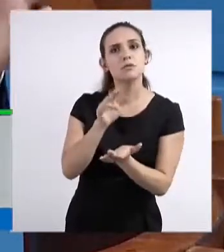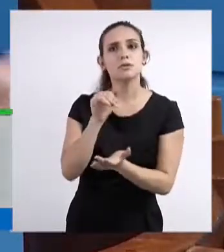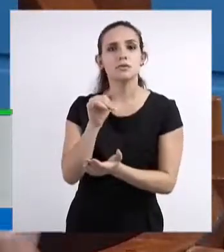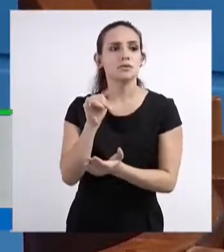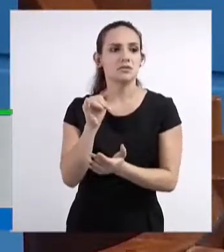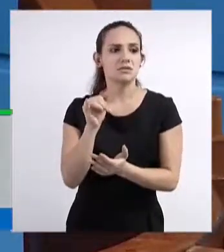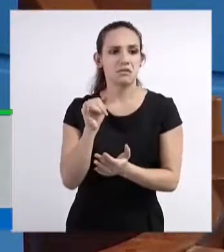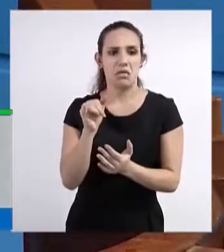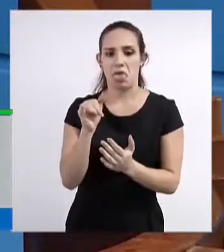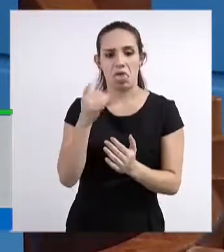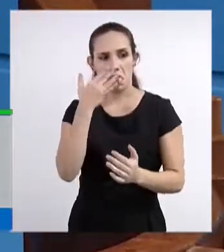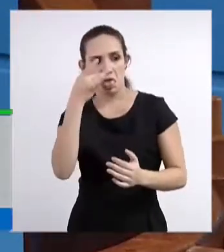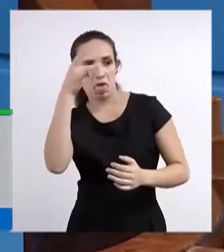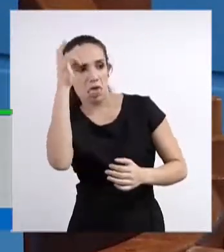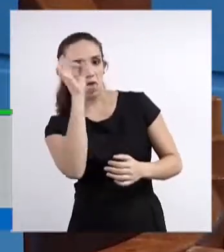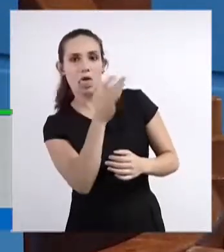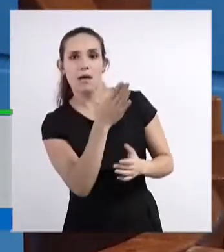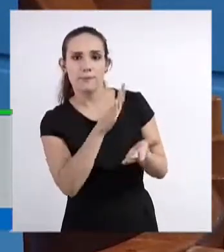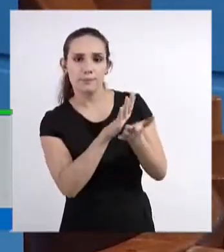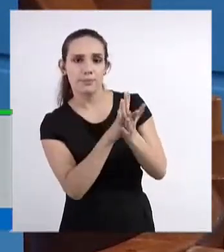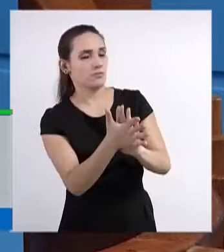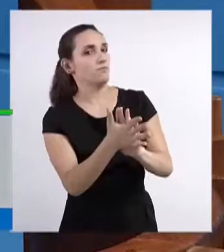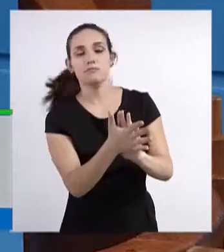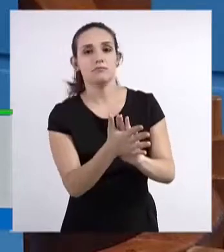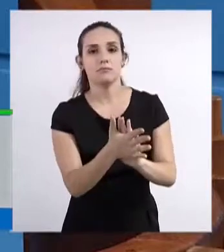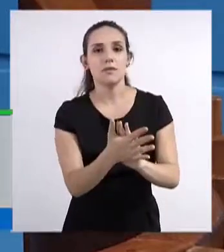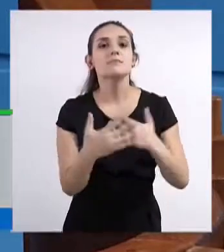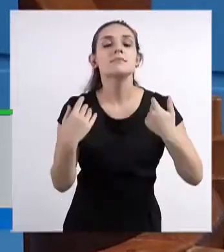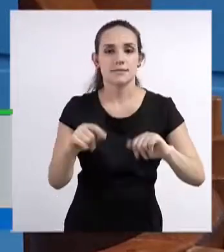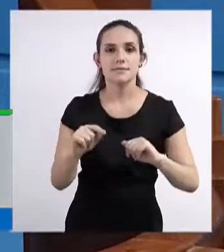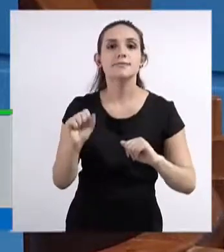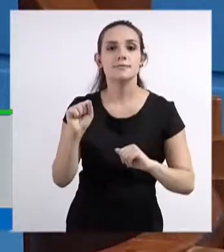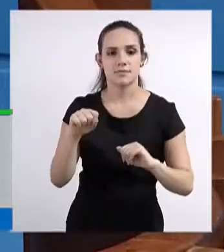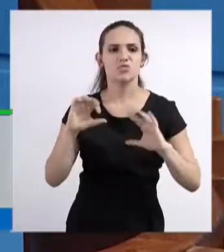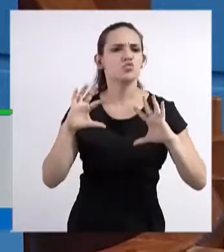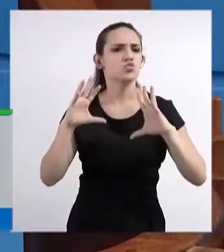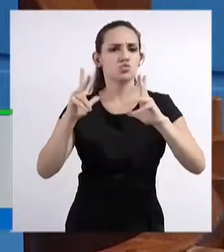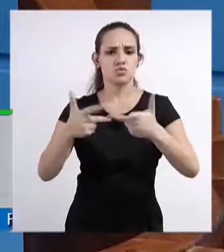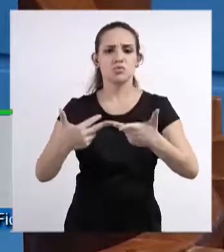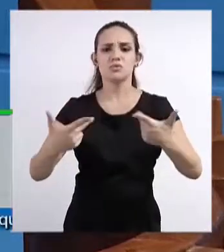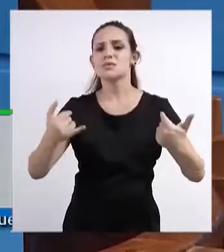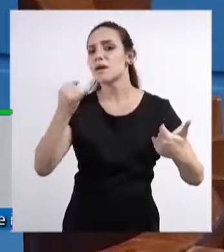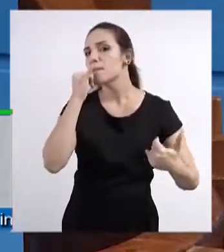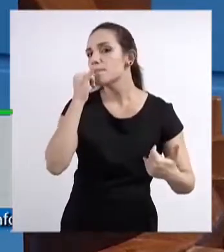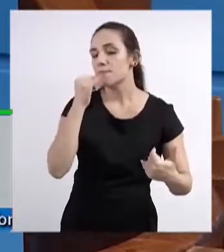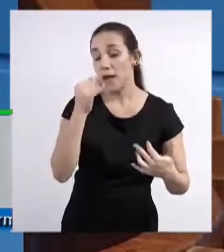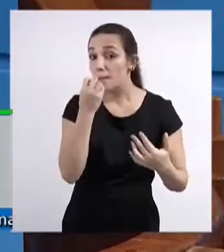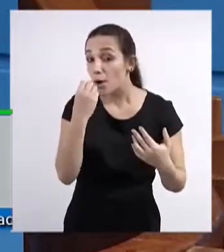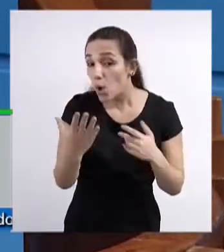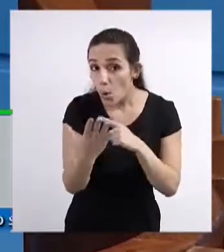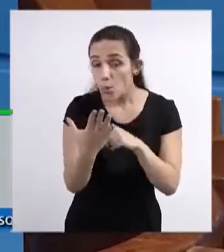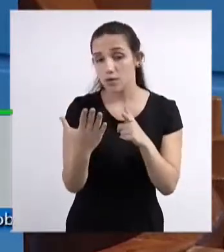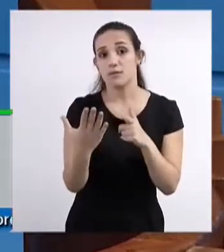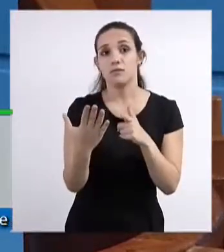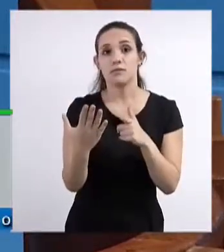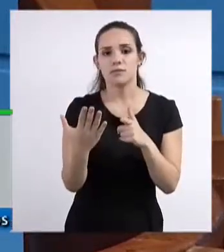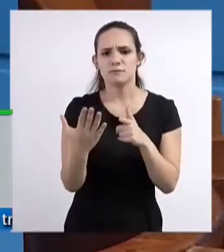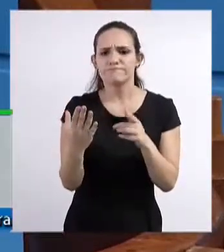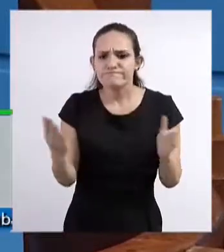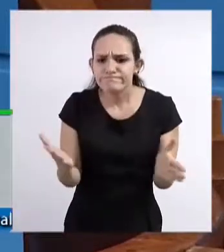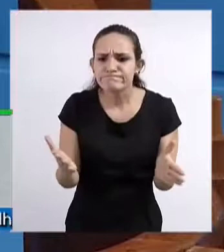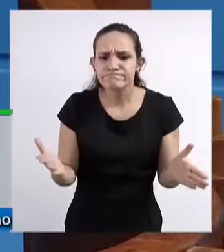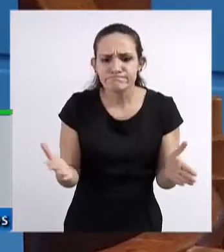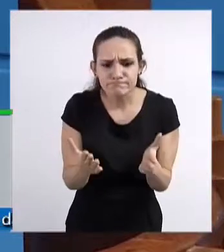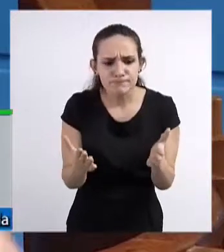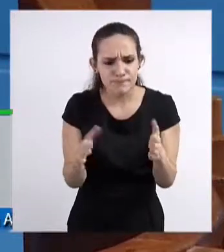tratativa igual na sociedade. Então, dar todos os benefícios, elevar, ascender